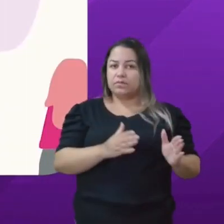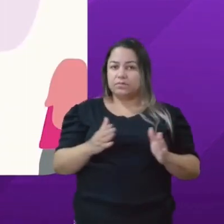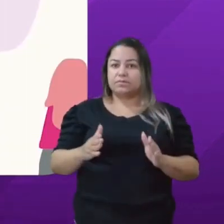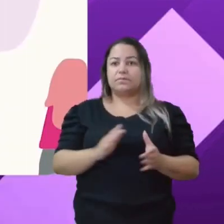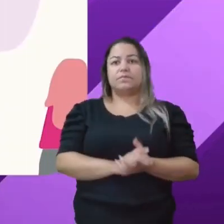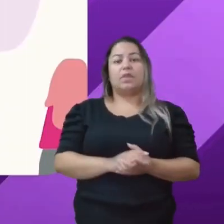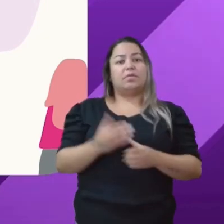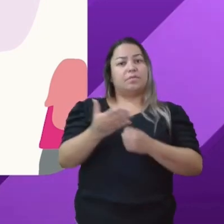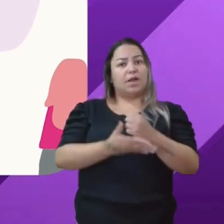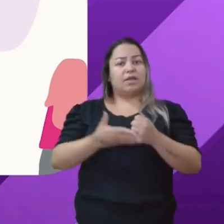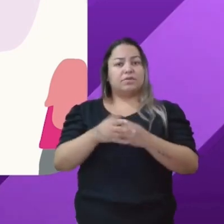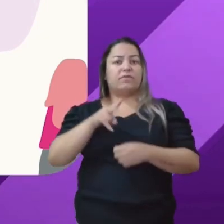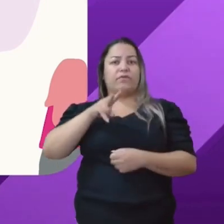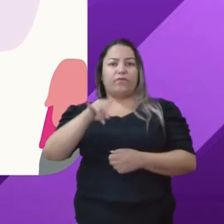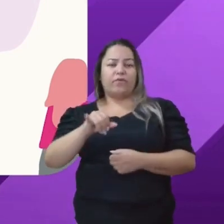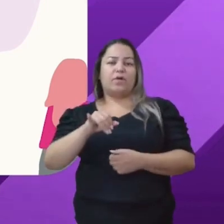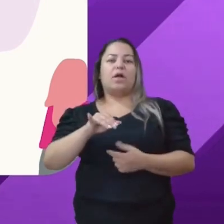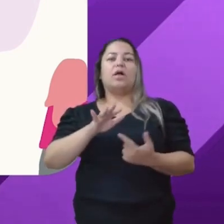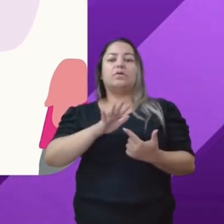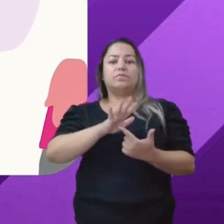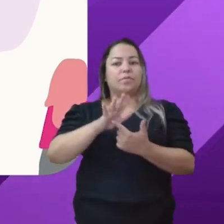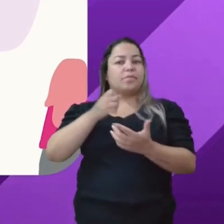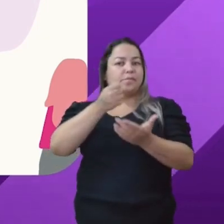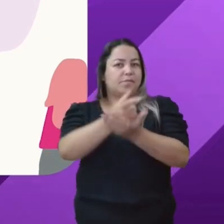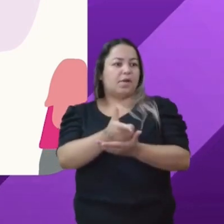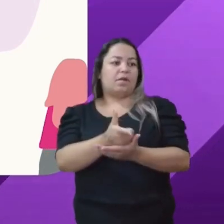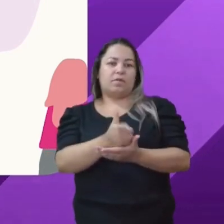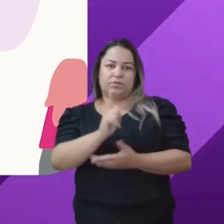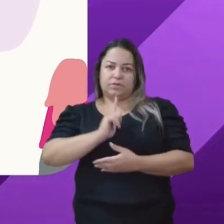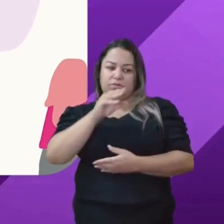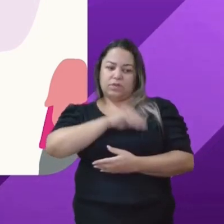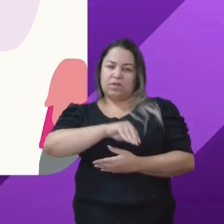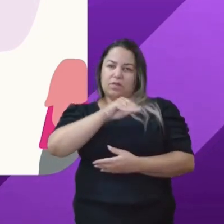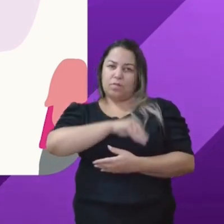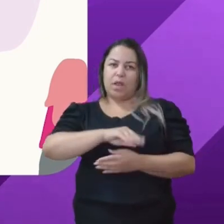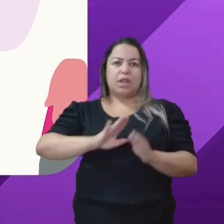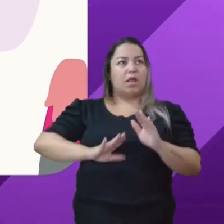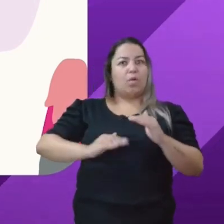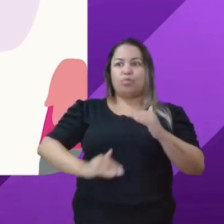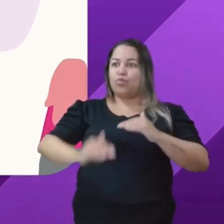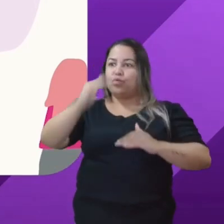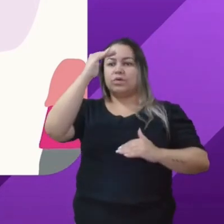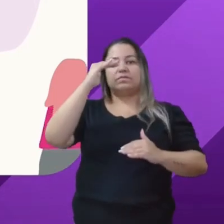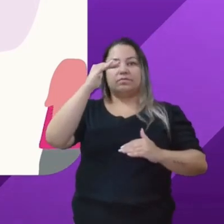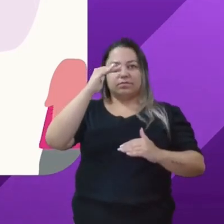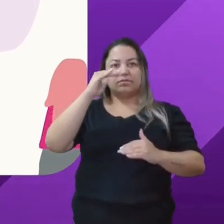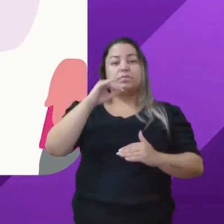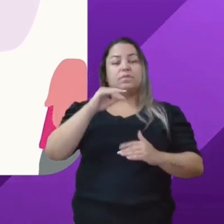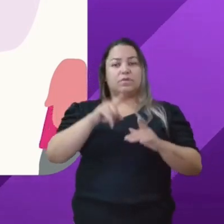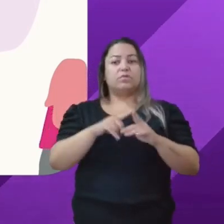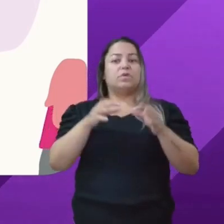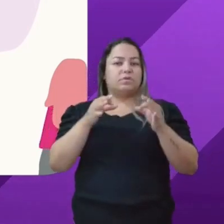ela basicamente vai dizer que quem ganha mais, paga mais. Então, se você tem uma renda maior, o ideal é que você